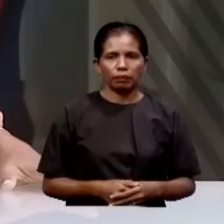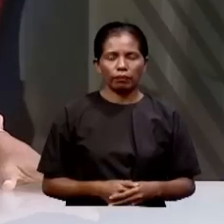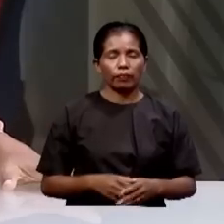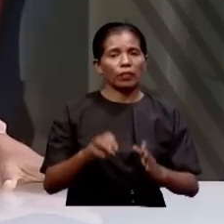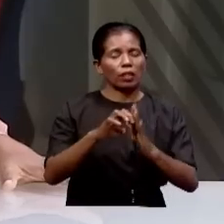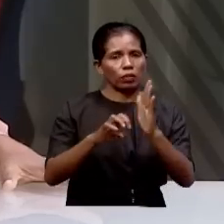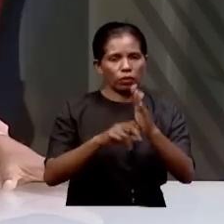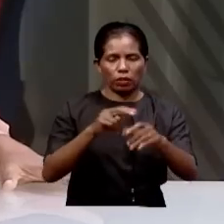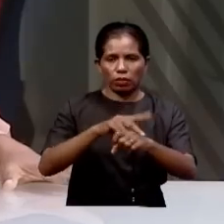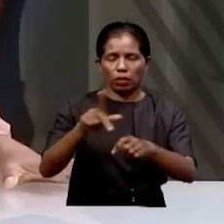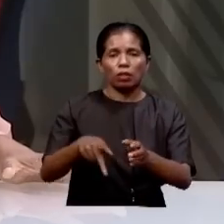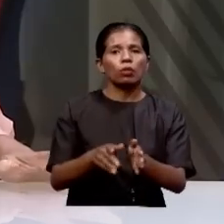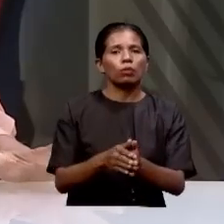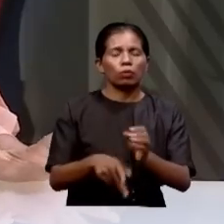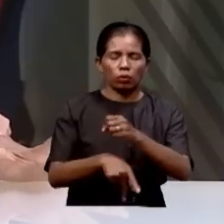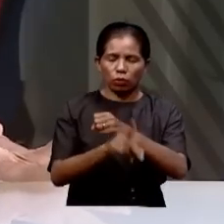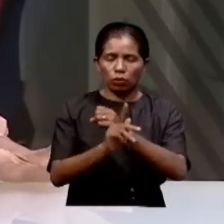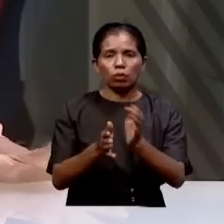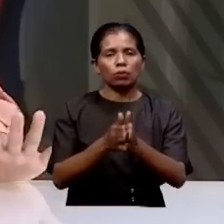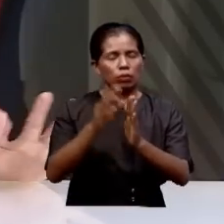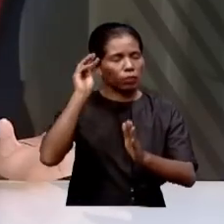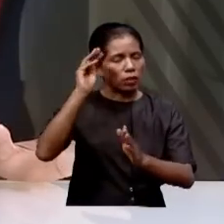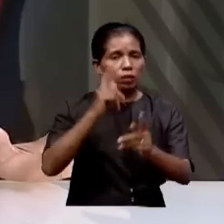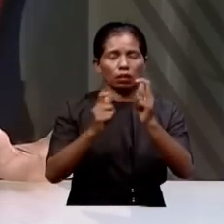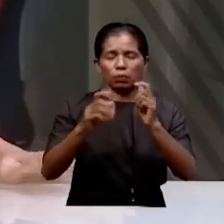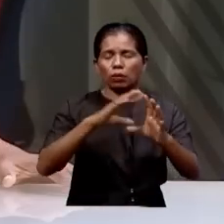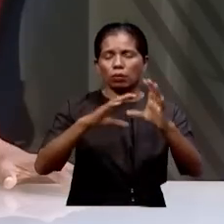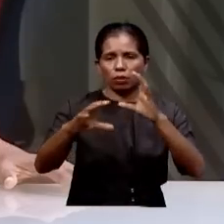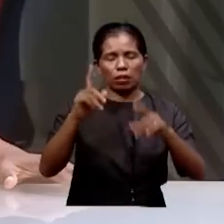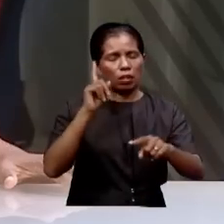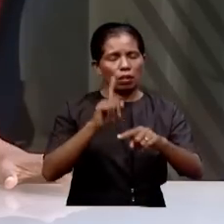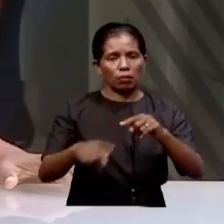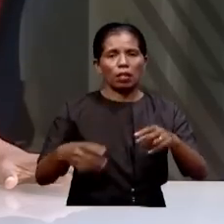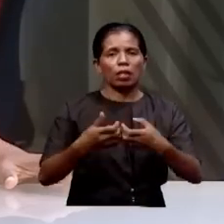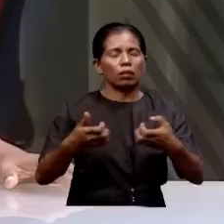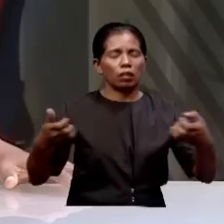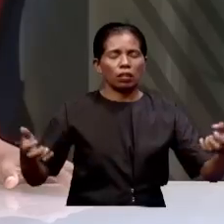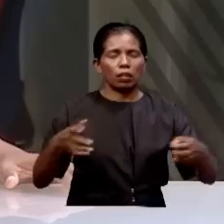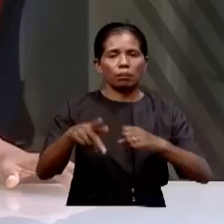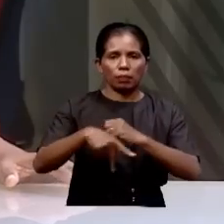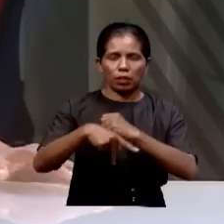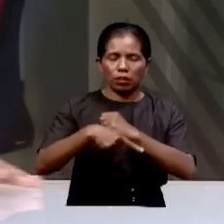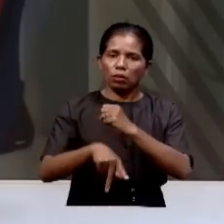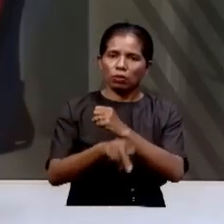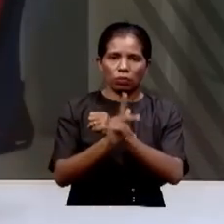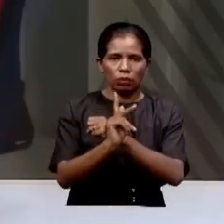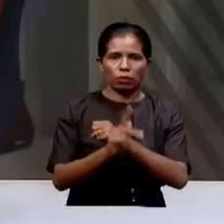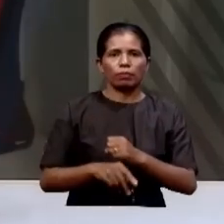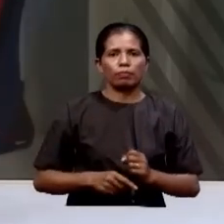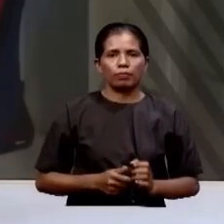Estrutura Nacional Conto, russo atual ministro de Transporte e Comunicação, Atula Bele, sob o Partido Conto.